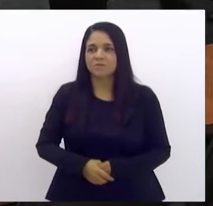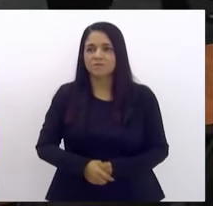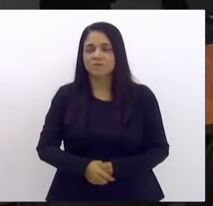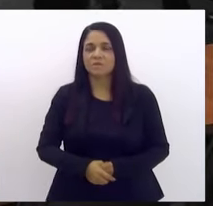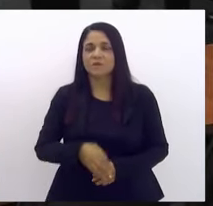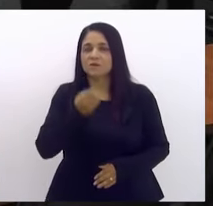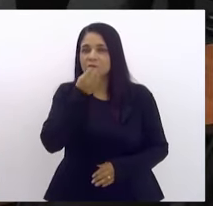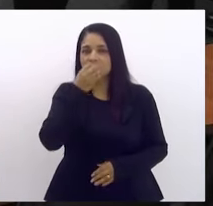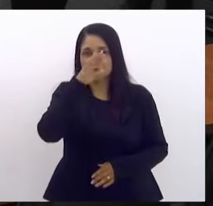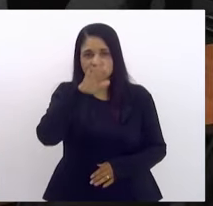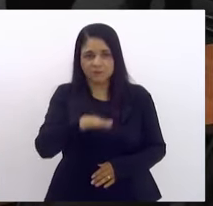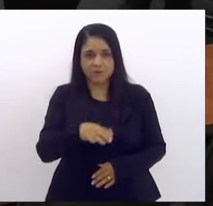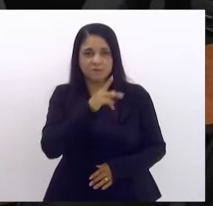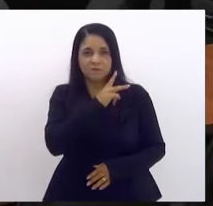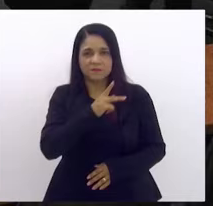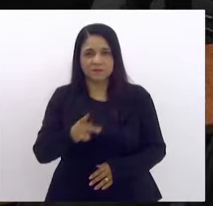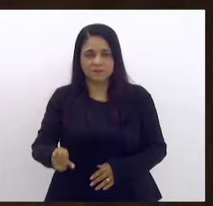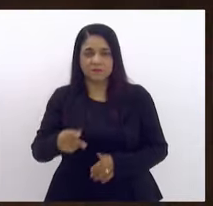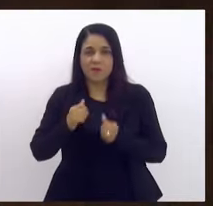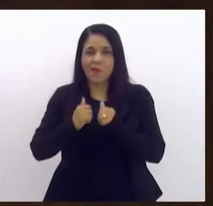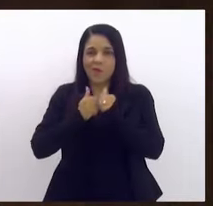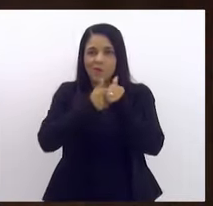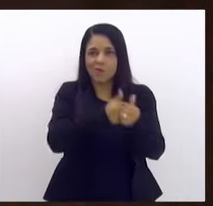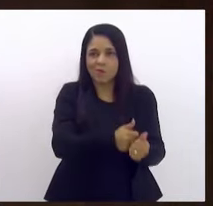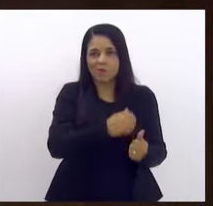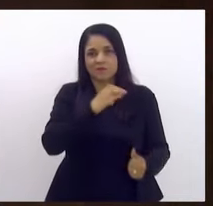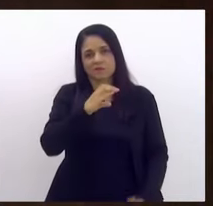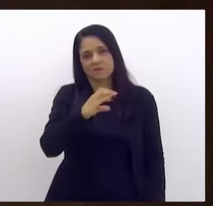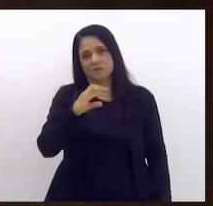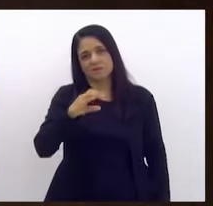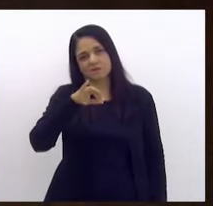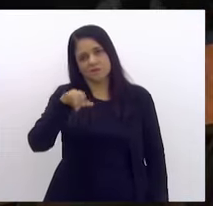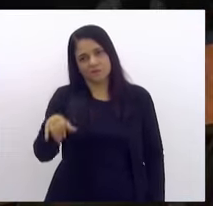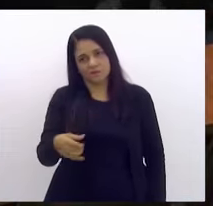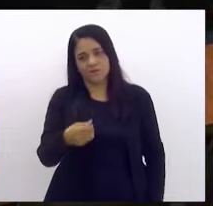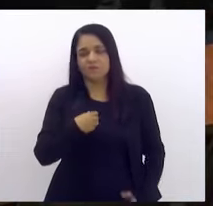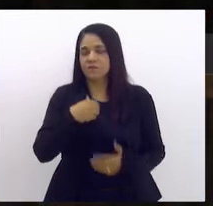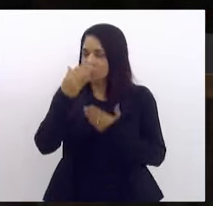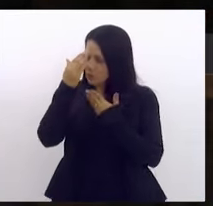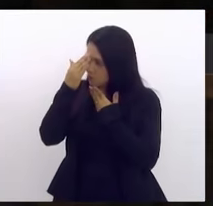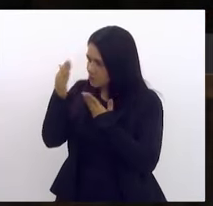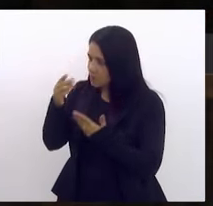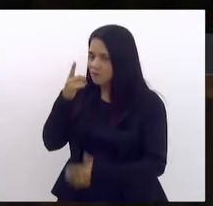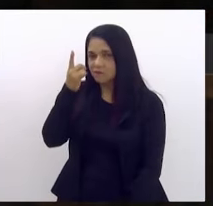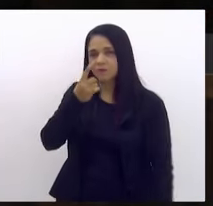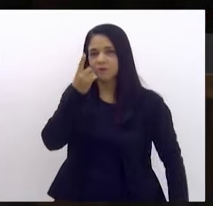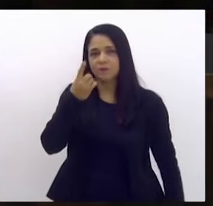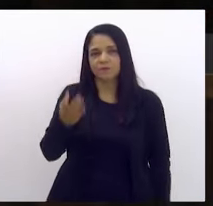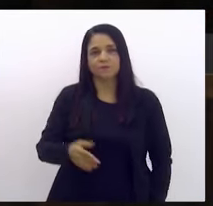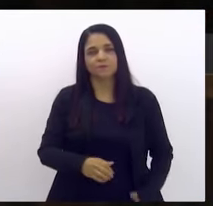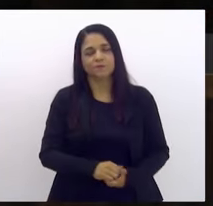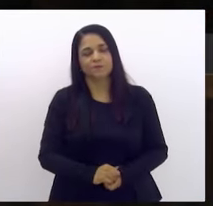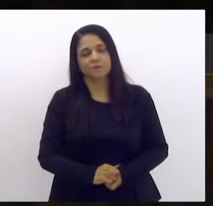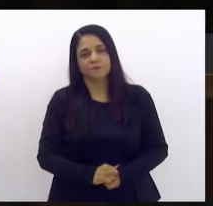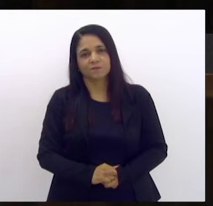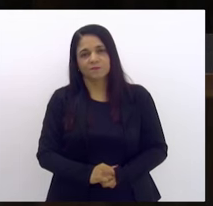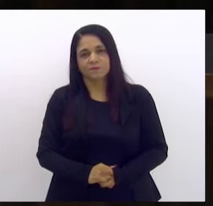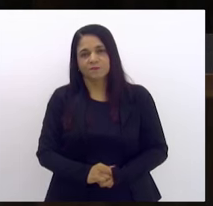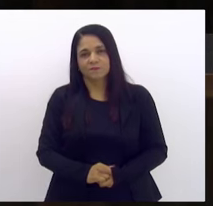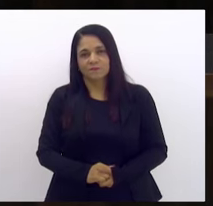Boa tarde, presidente. Acompanho a CCJ. Muito obrigado, meu nobre deputado.